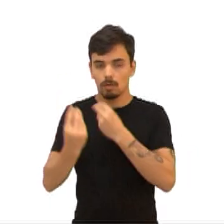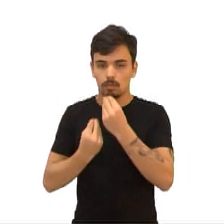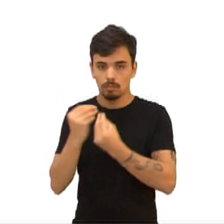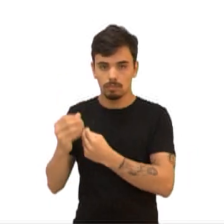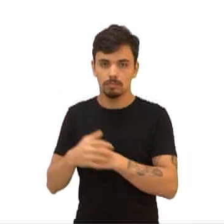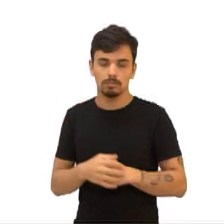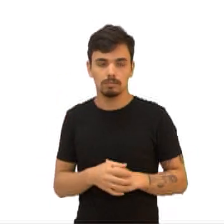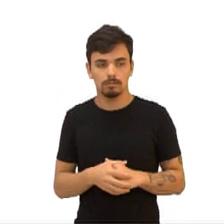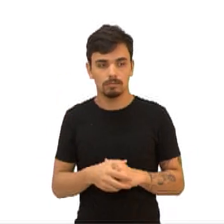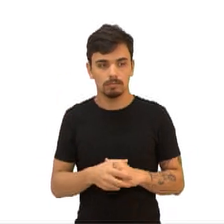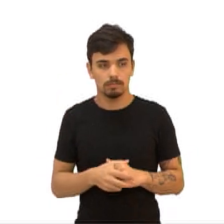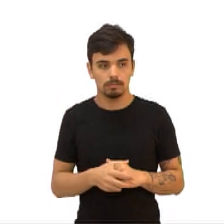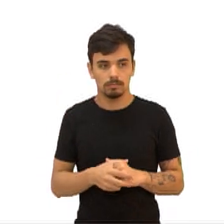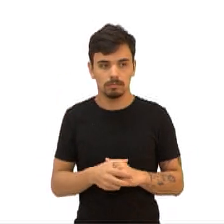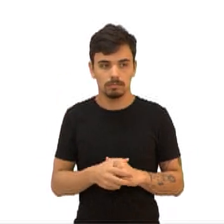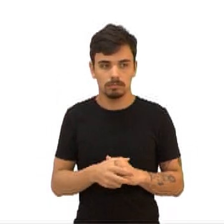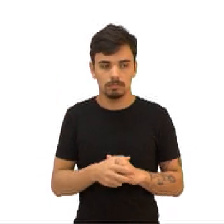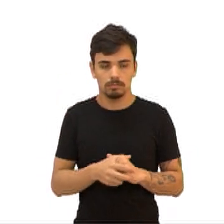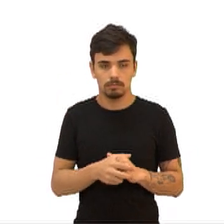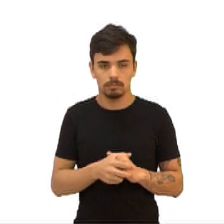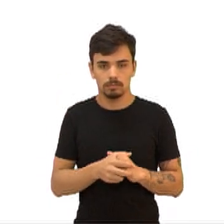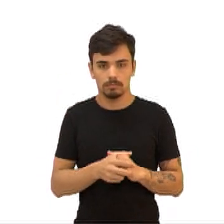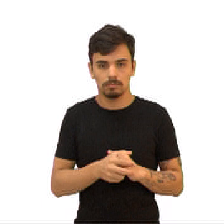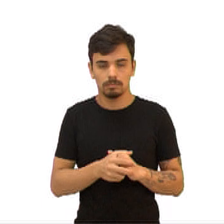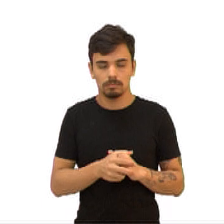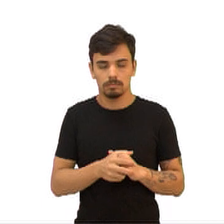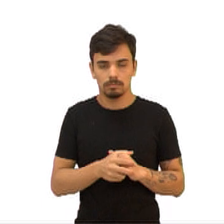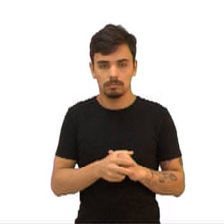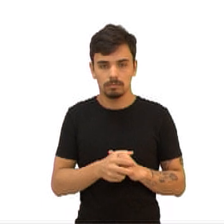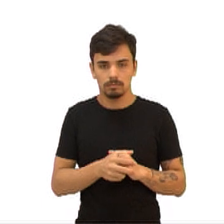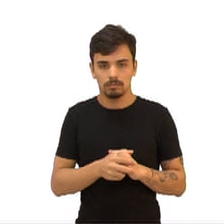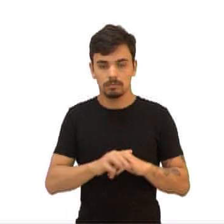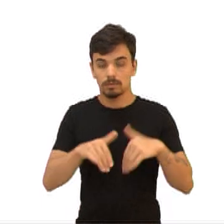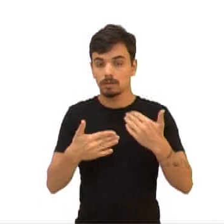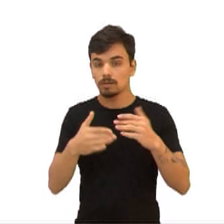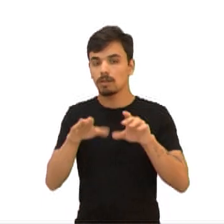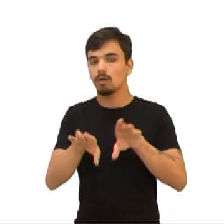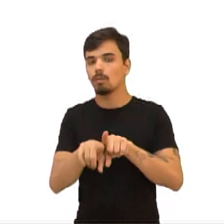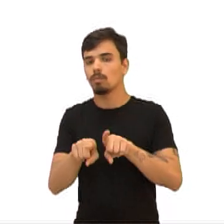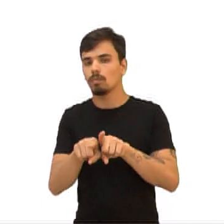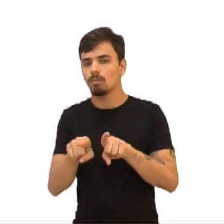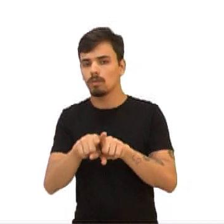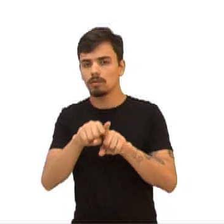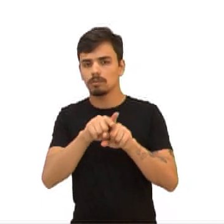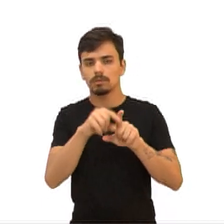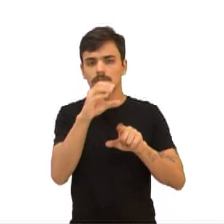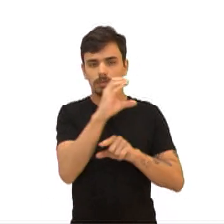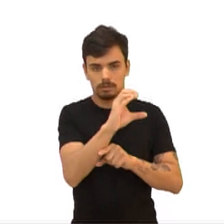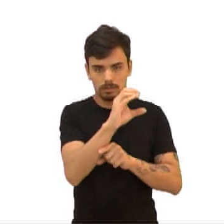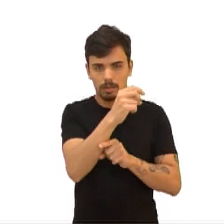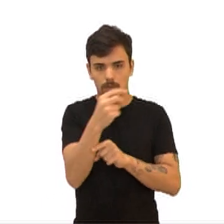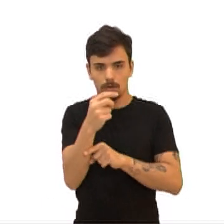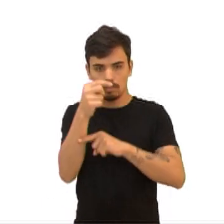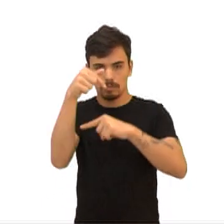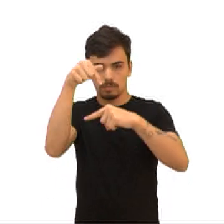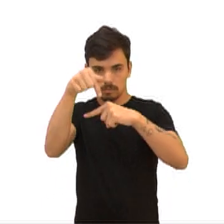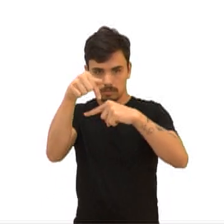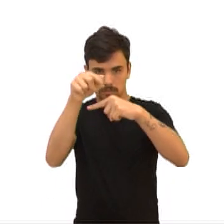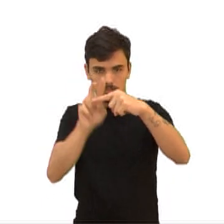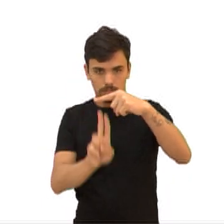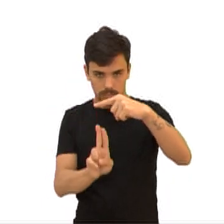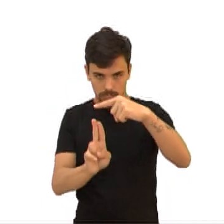capacitância, como carga é igual a capacitância vezes tensão, então a capacitância é carga sobre tensão.